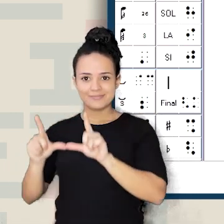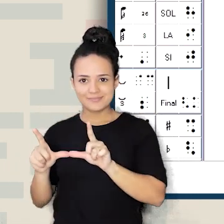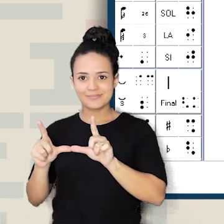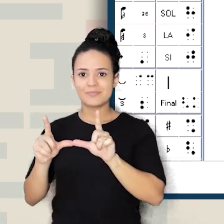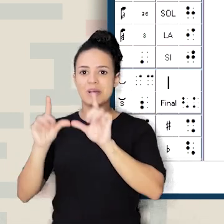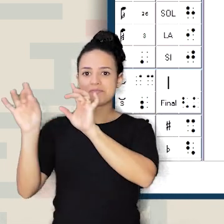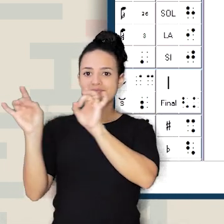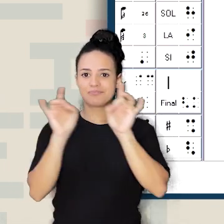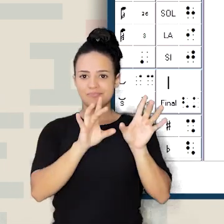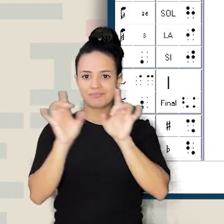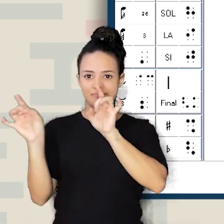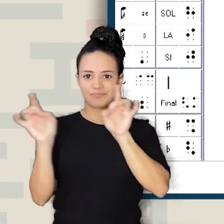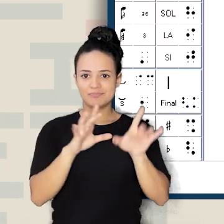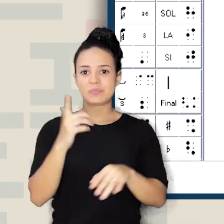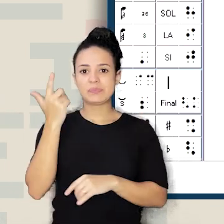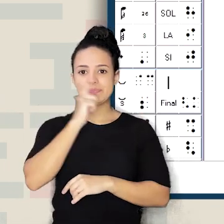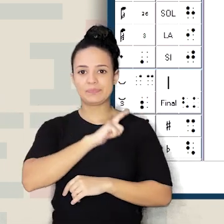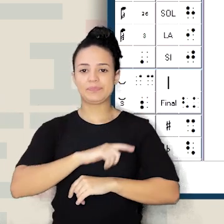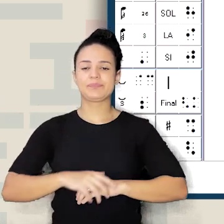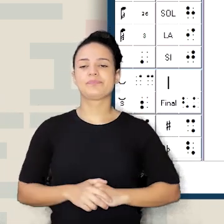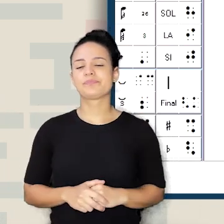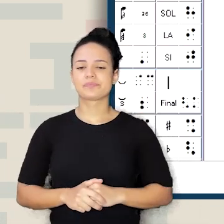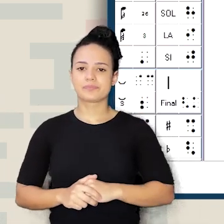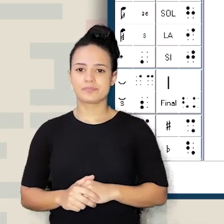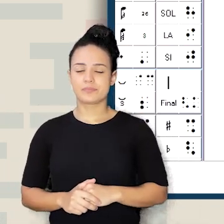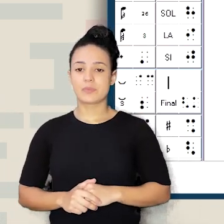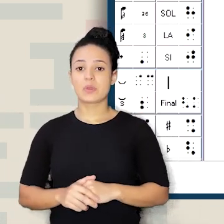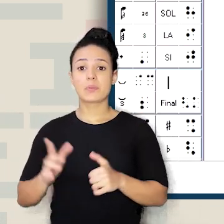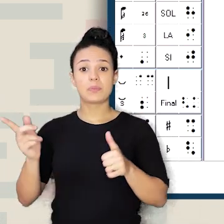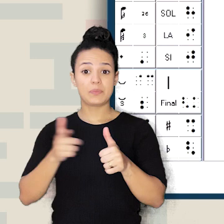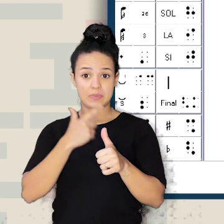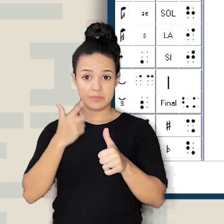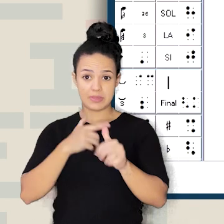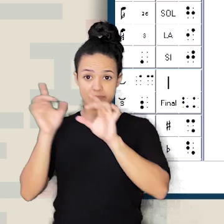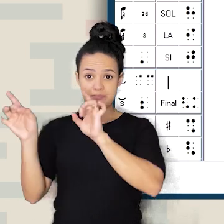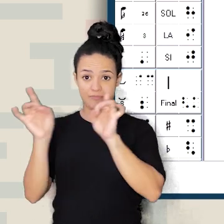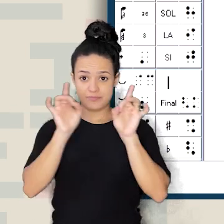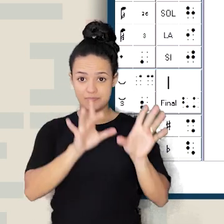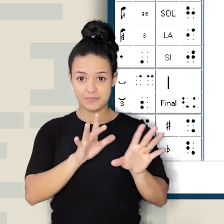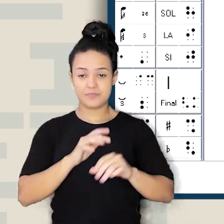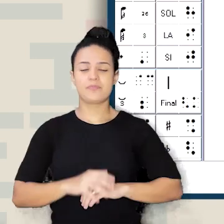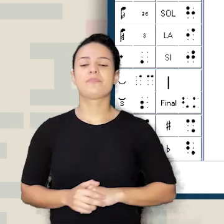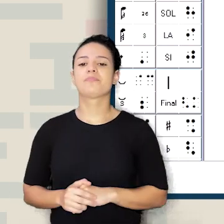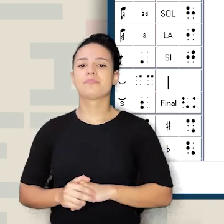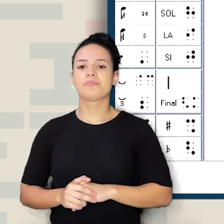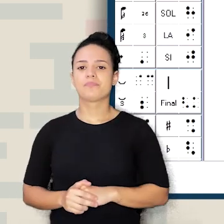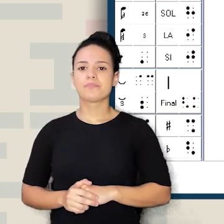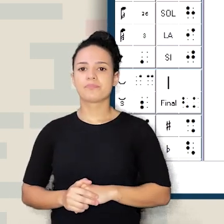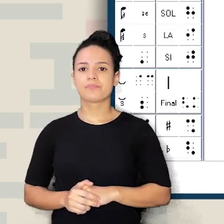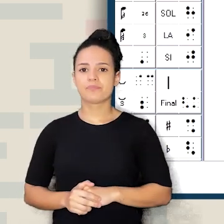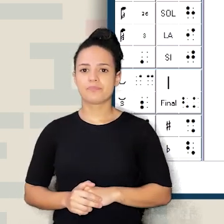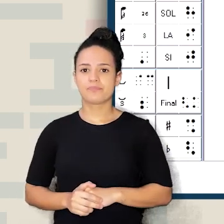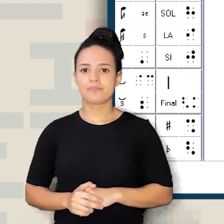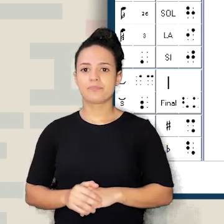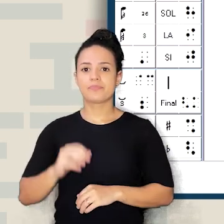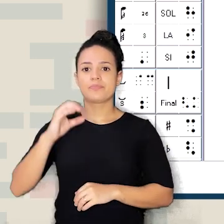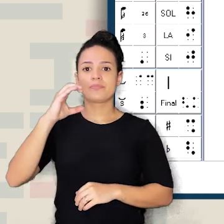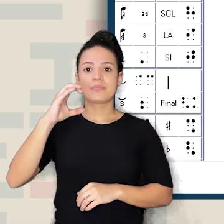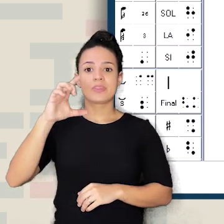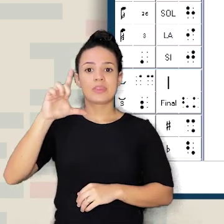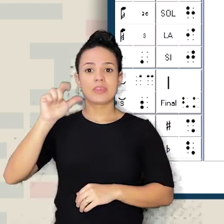Dividir a tela. A gente já consegue transcrever. Tá bom? Primeira coisa que a gente tem de transcrição.